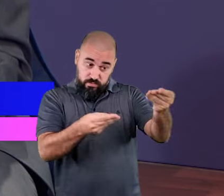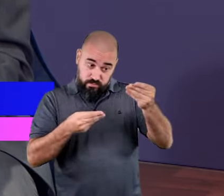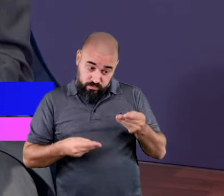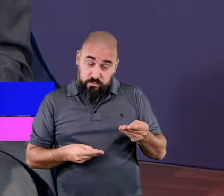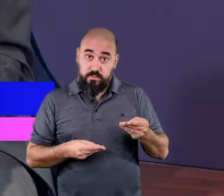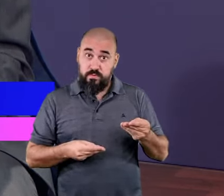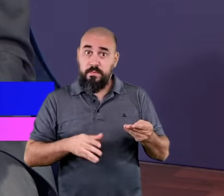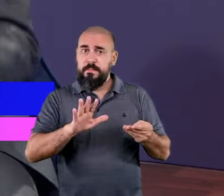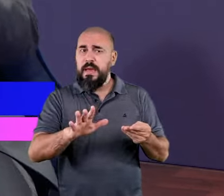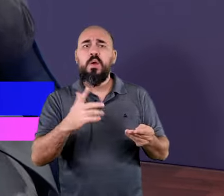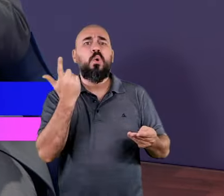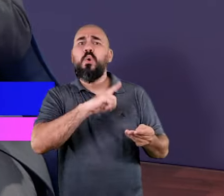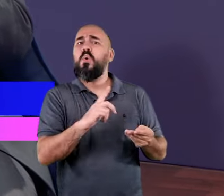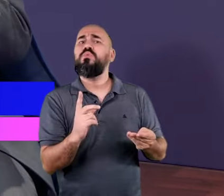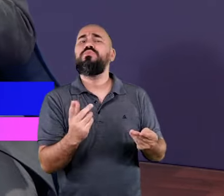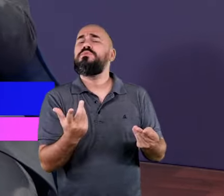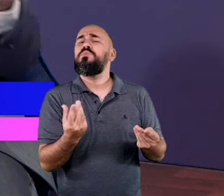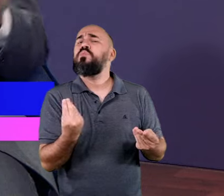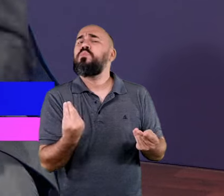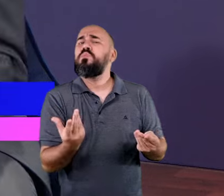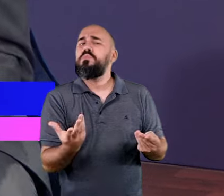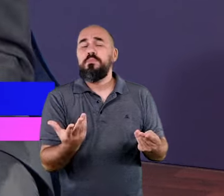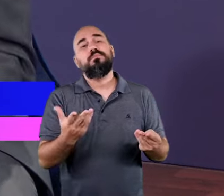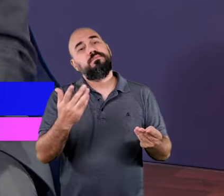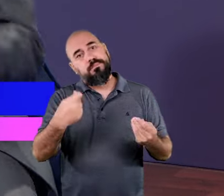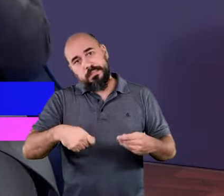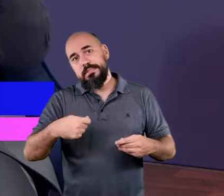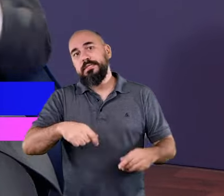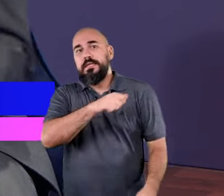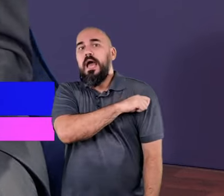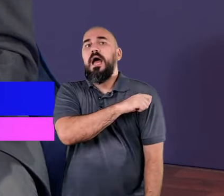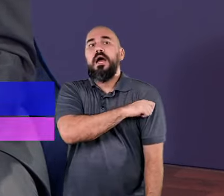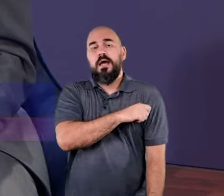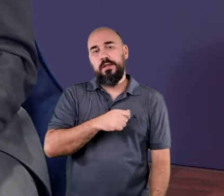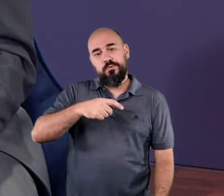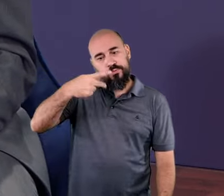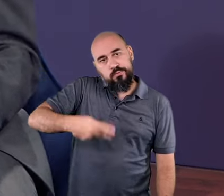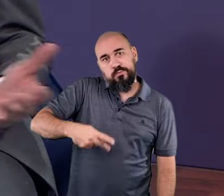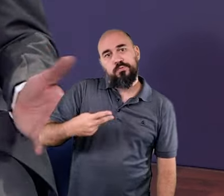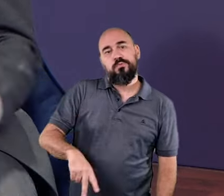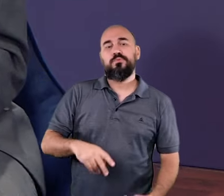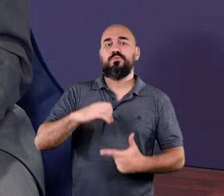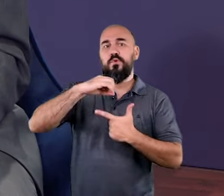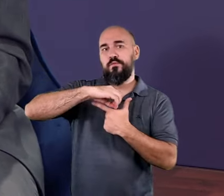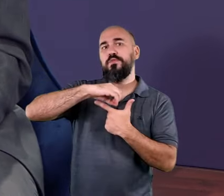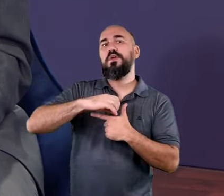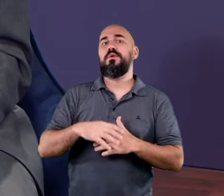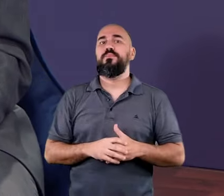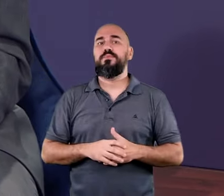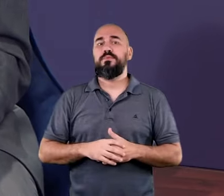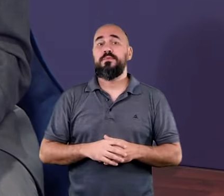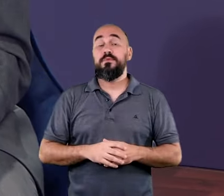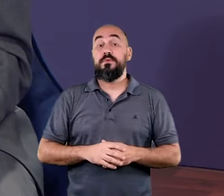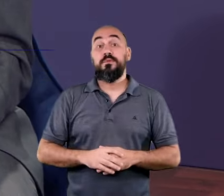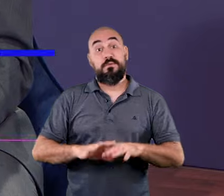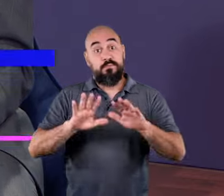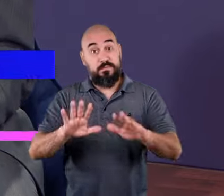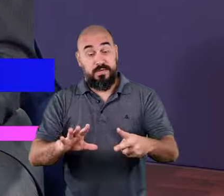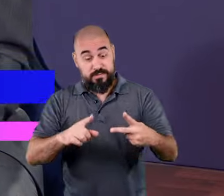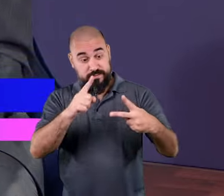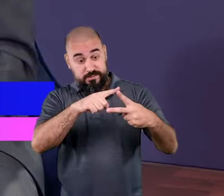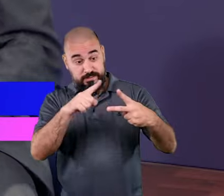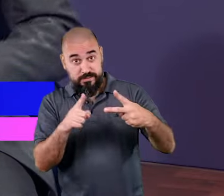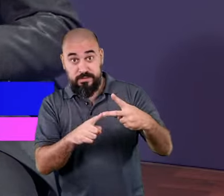escola bíblica. E para ser aluno, você não tem que pagar mensalidade, nem matrícula, porque nós temos aqui na Novo Tempo o apoio dos Anjos